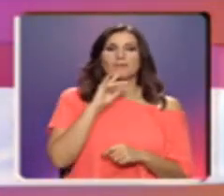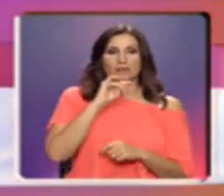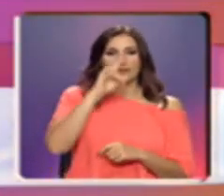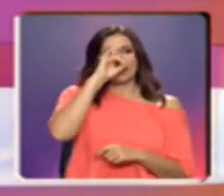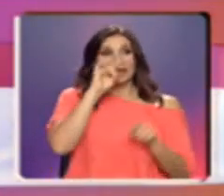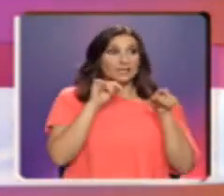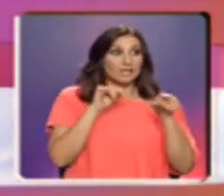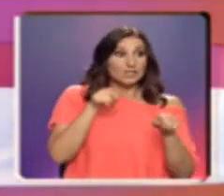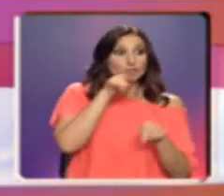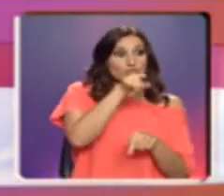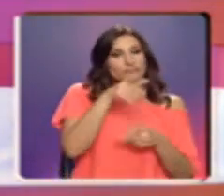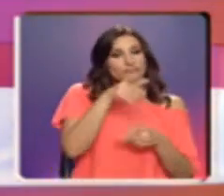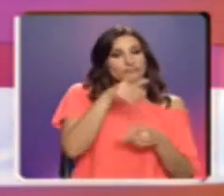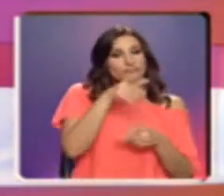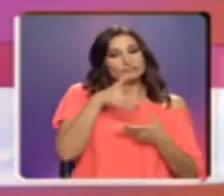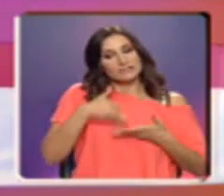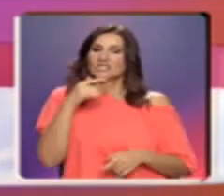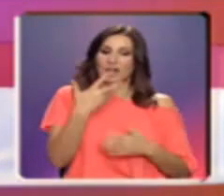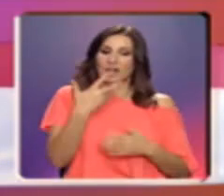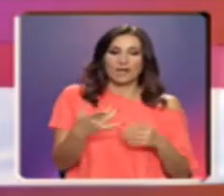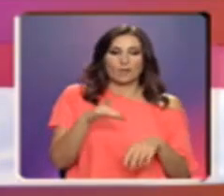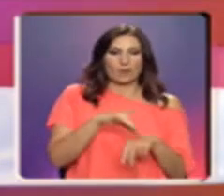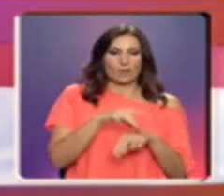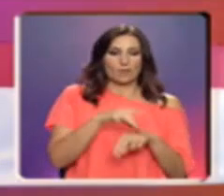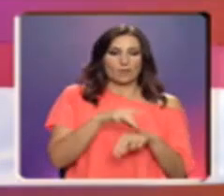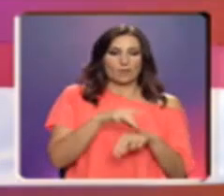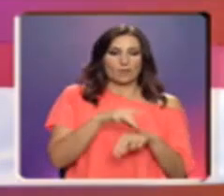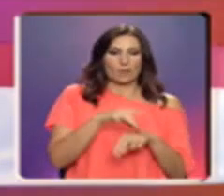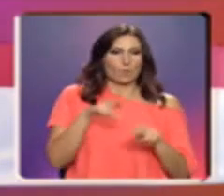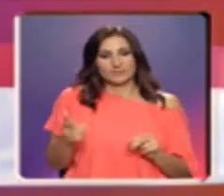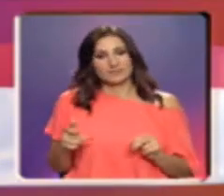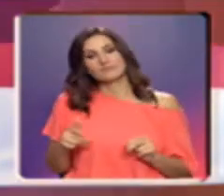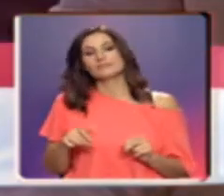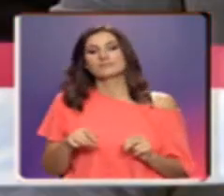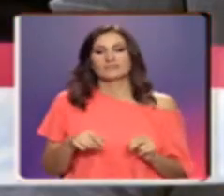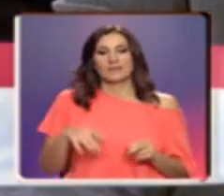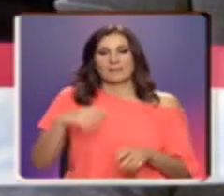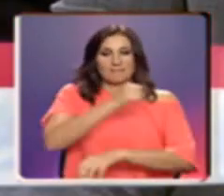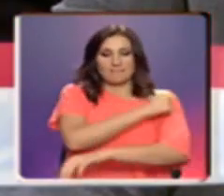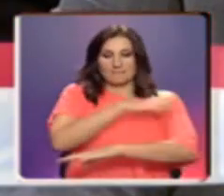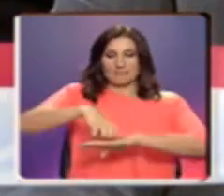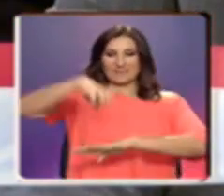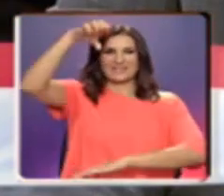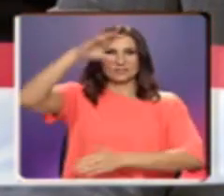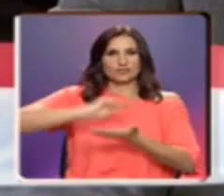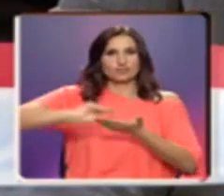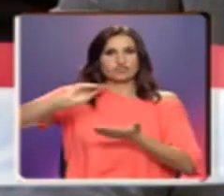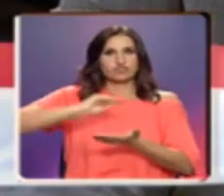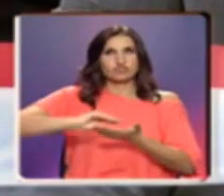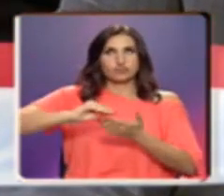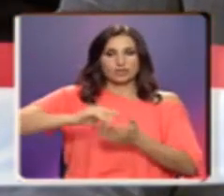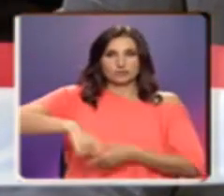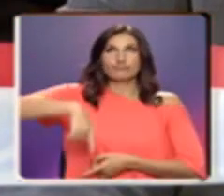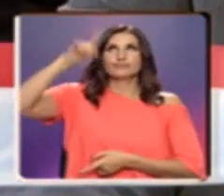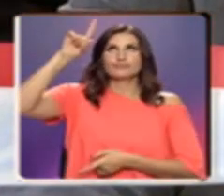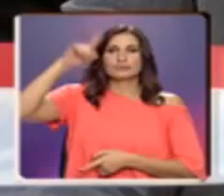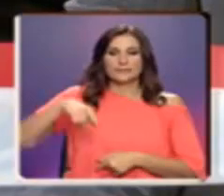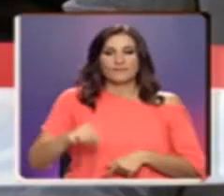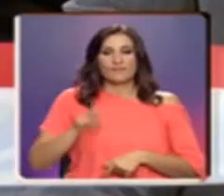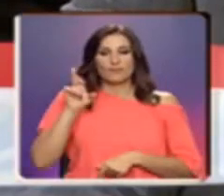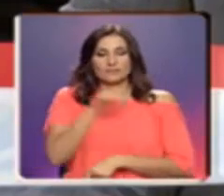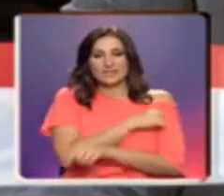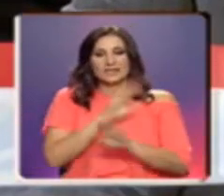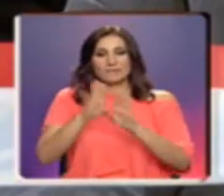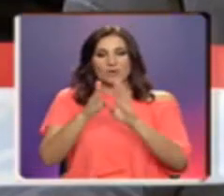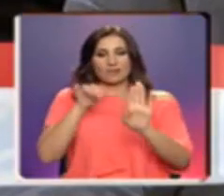recordando, olha, foi aqui que tu nasceste, já não era clínica nenhuma, já era um prédio de escritórios. Fomos à casa, batemos